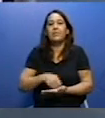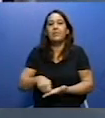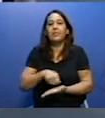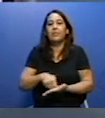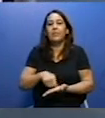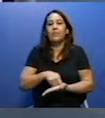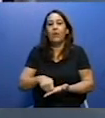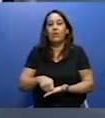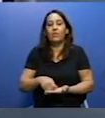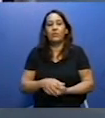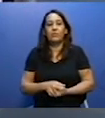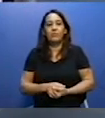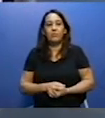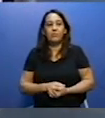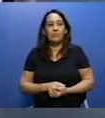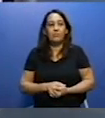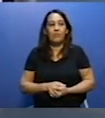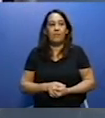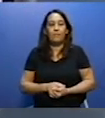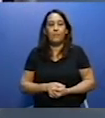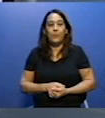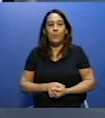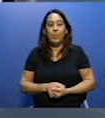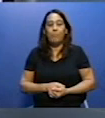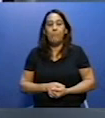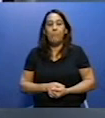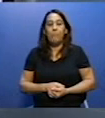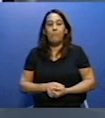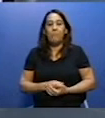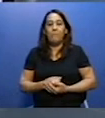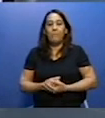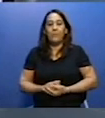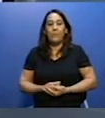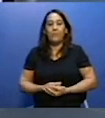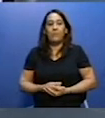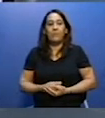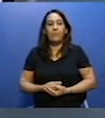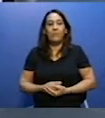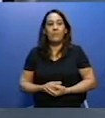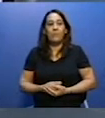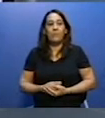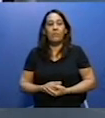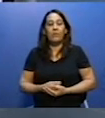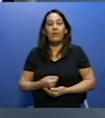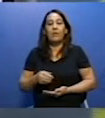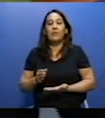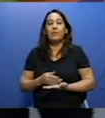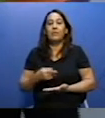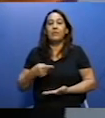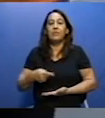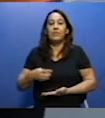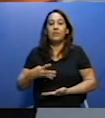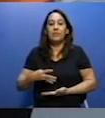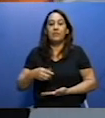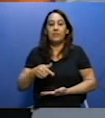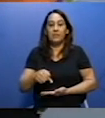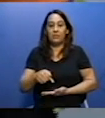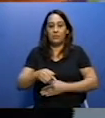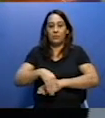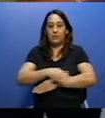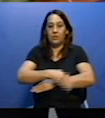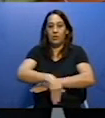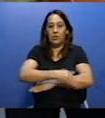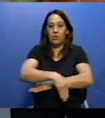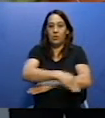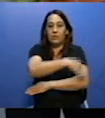Uma professora sabe que vocês já estão acostumados, ó, rapidinho. 147, as ruas e as